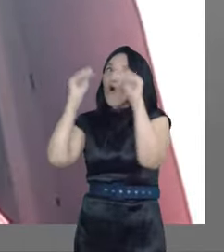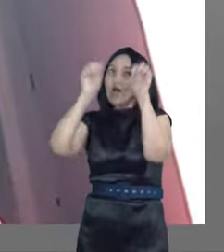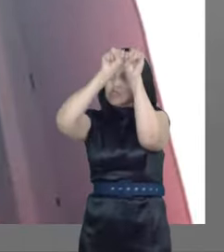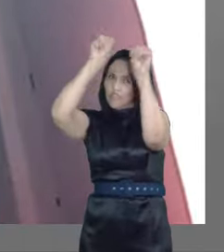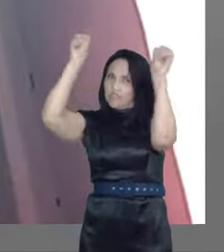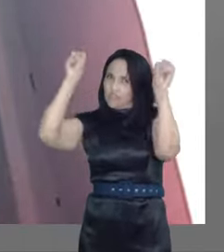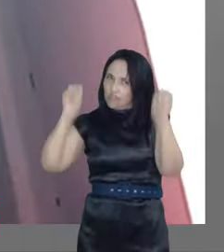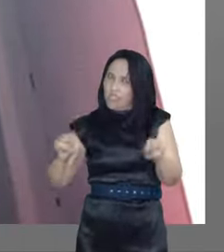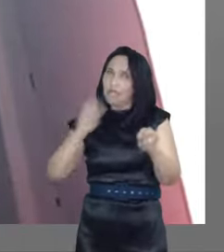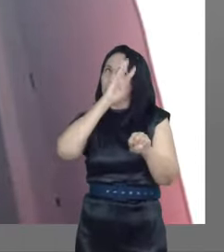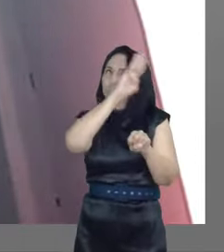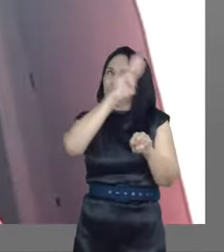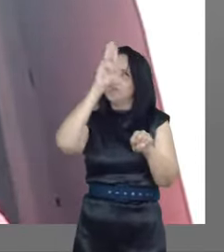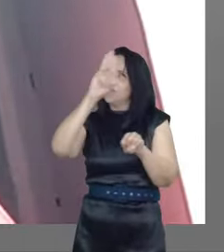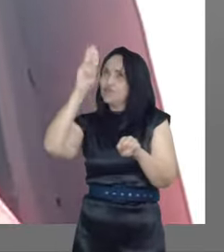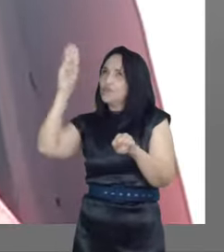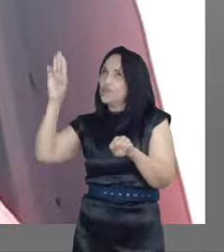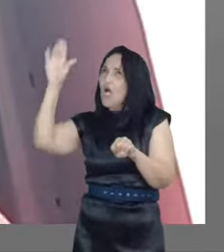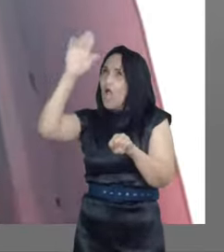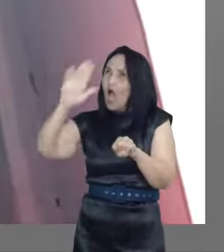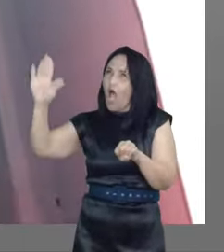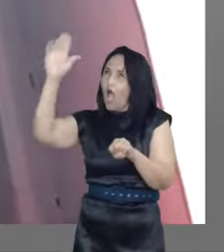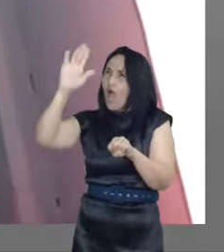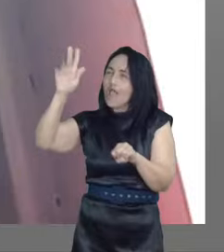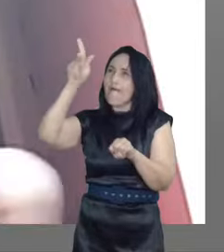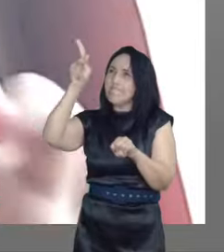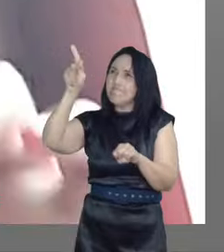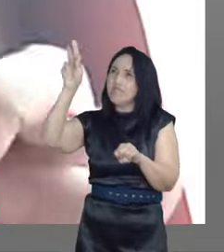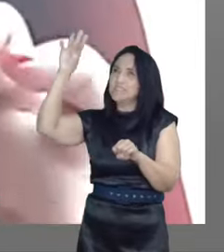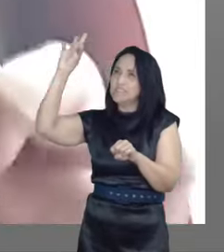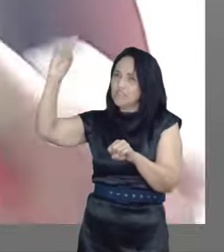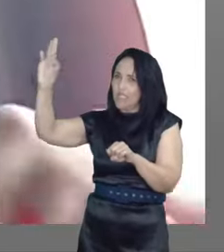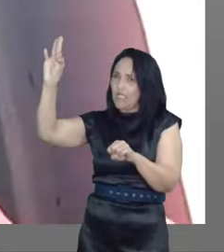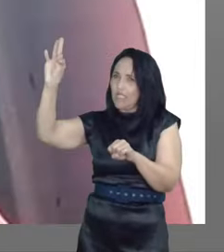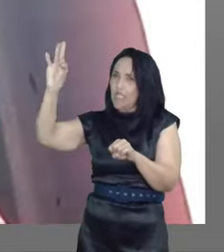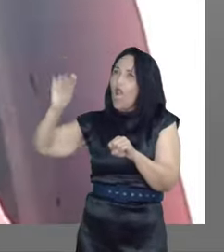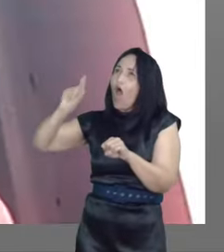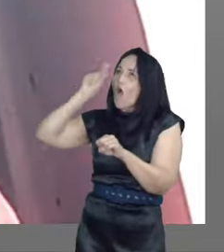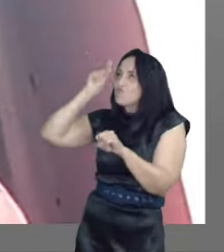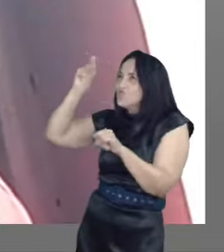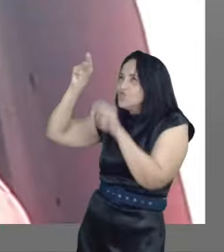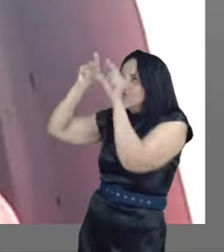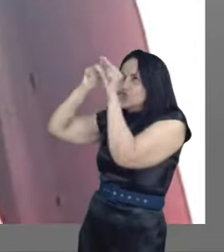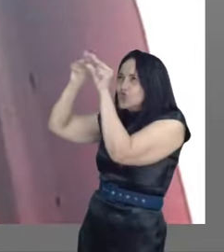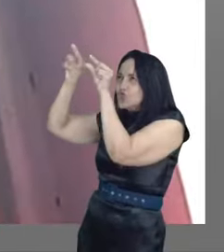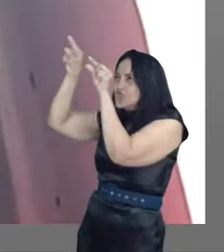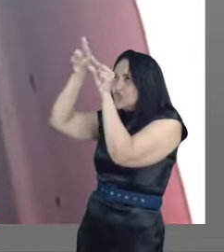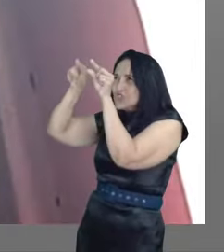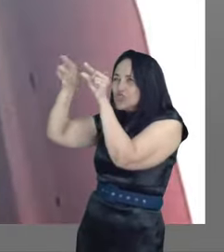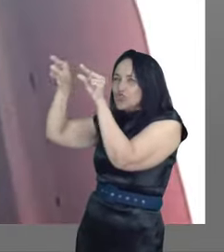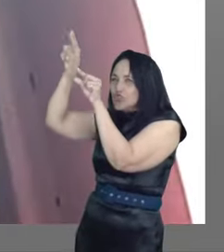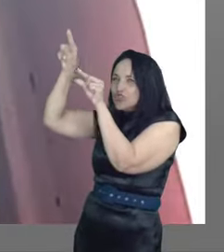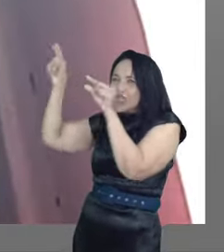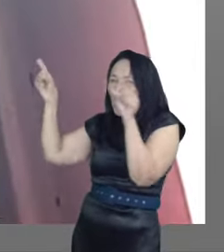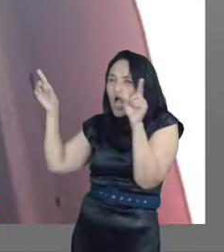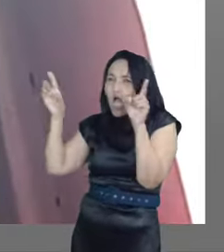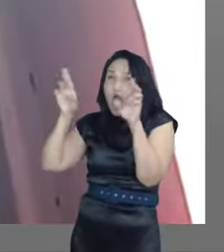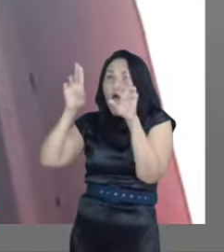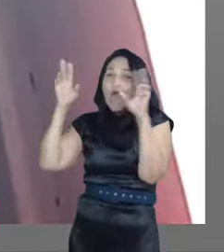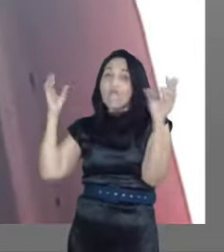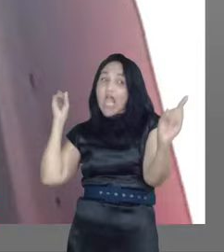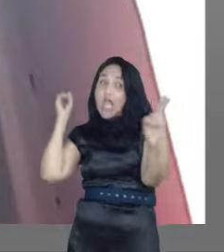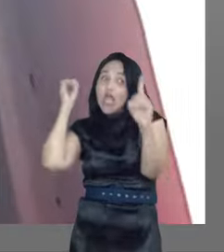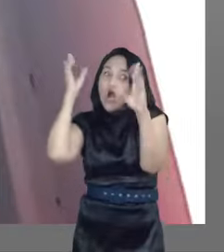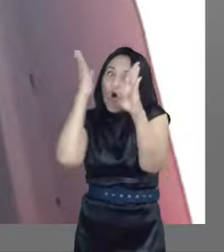na área PT, no nosso site, lá naquele cantinho Encontros e Prévias, quem são